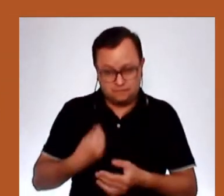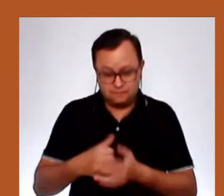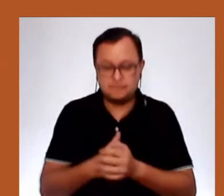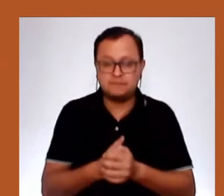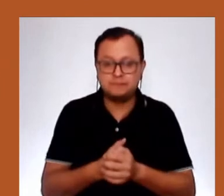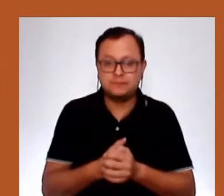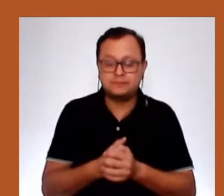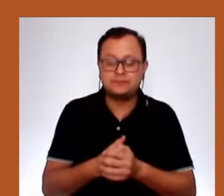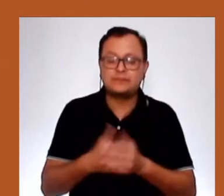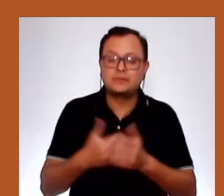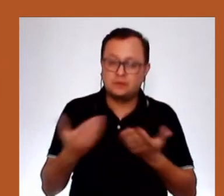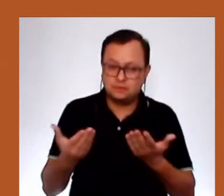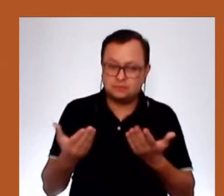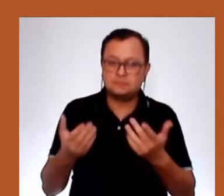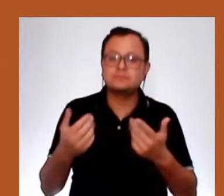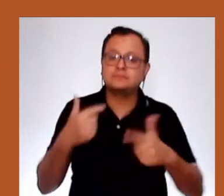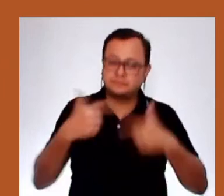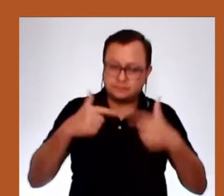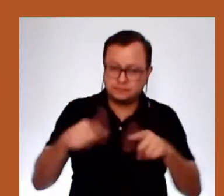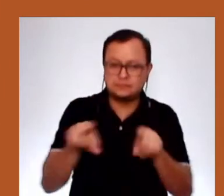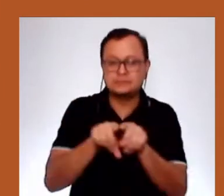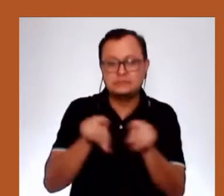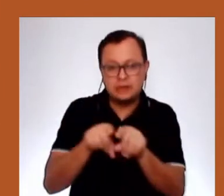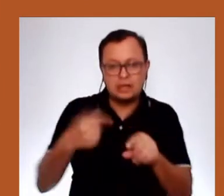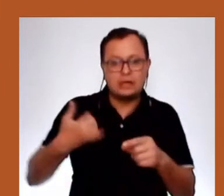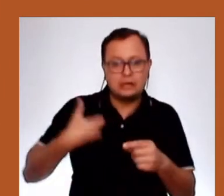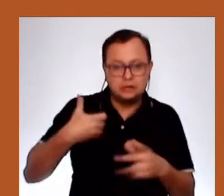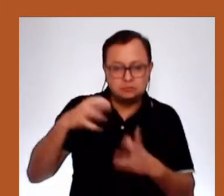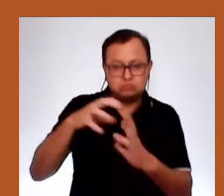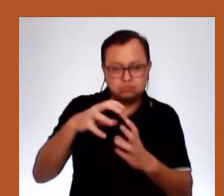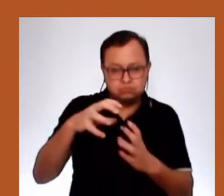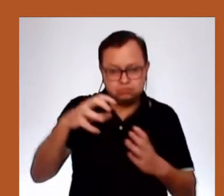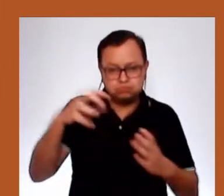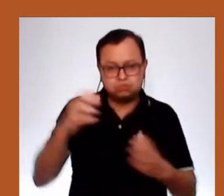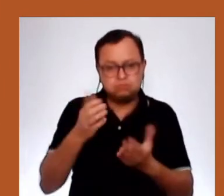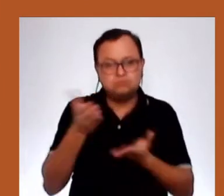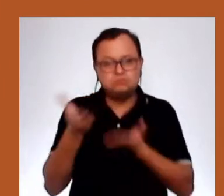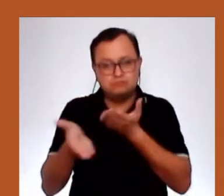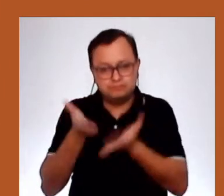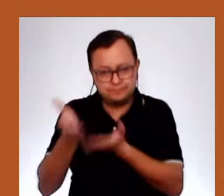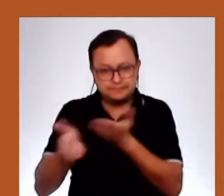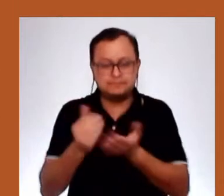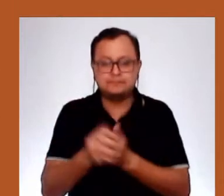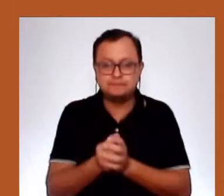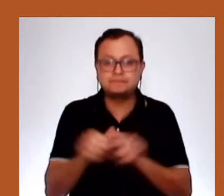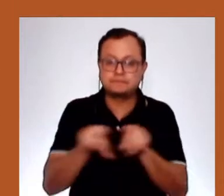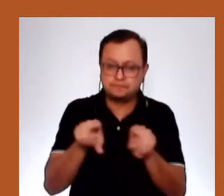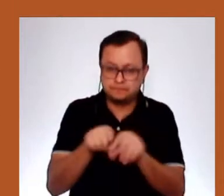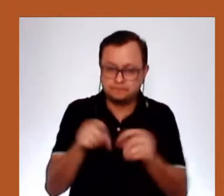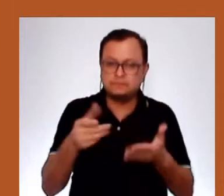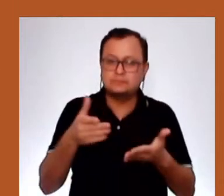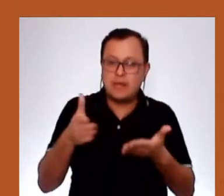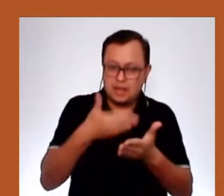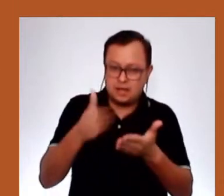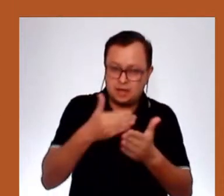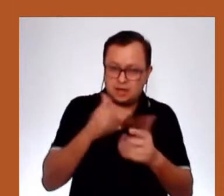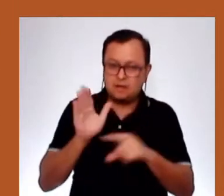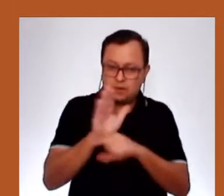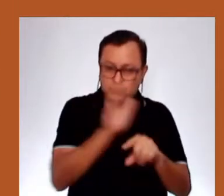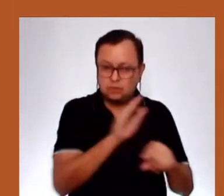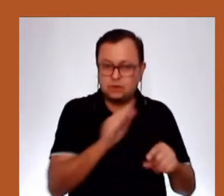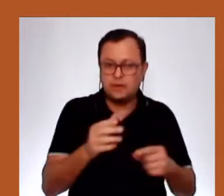Trabalho também com longevidade, com cuidadores. Sou coautora, organizadora do livro Câncer, uma